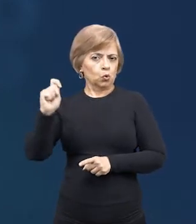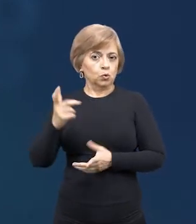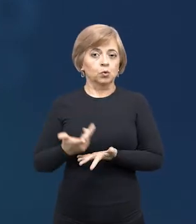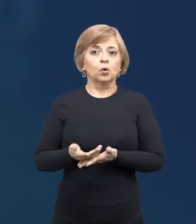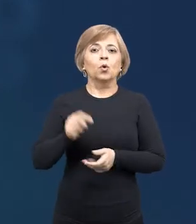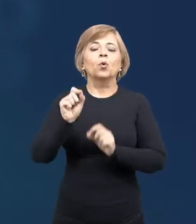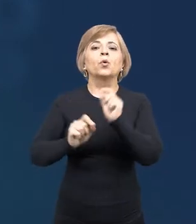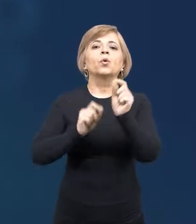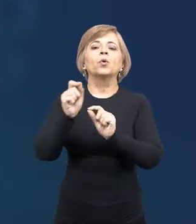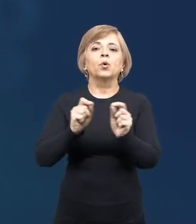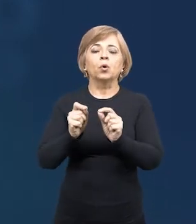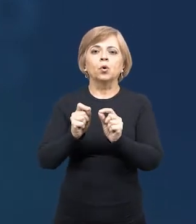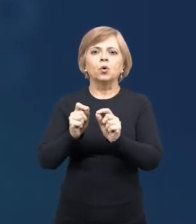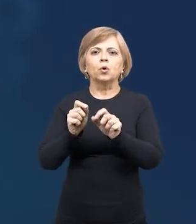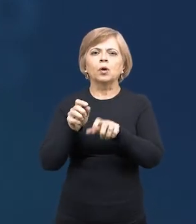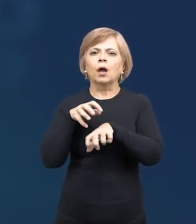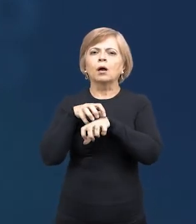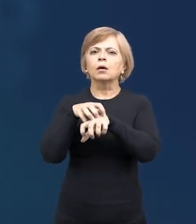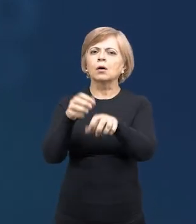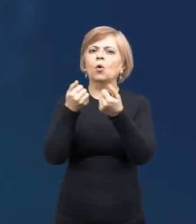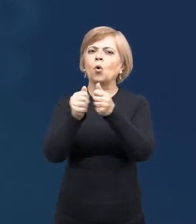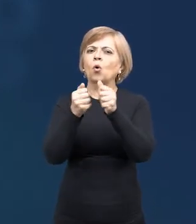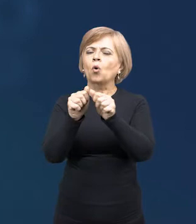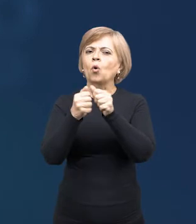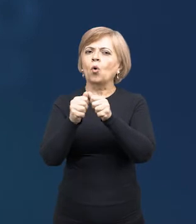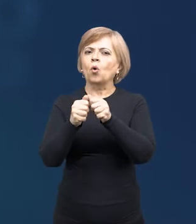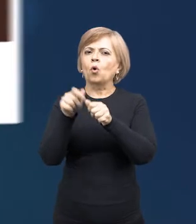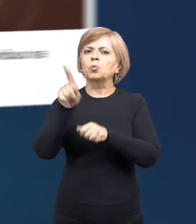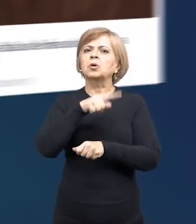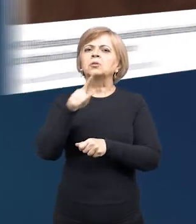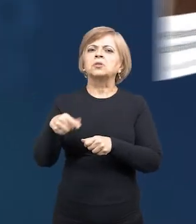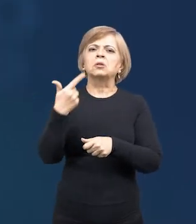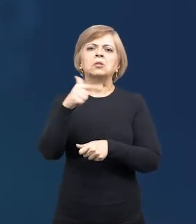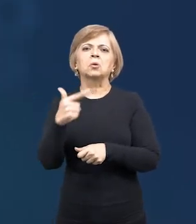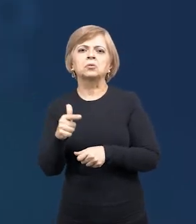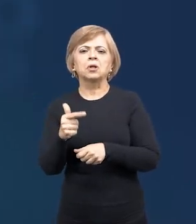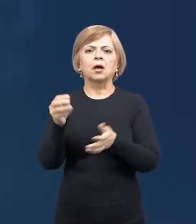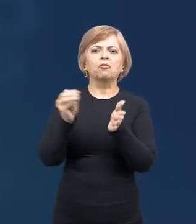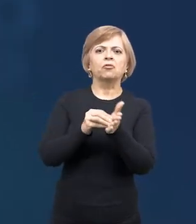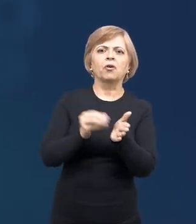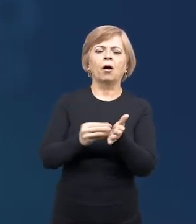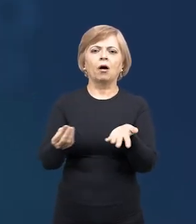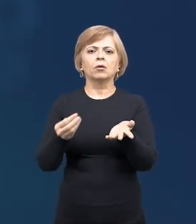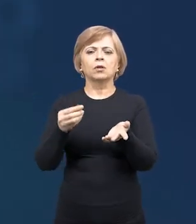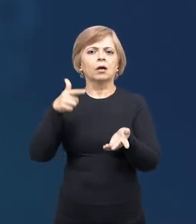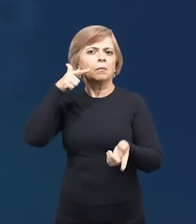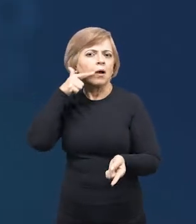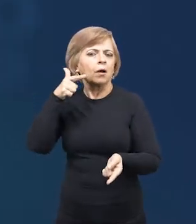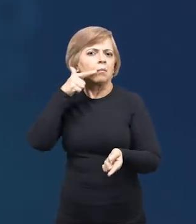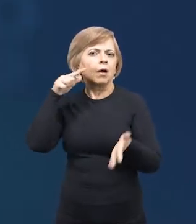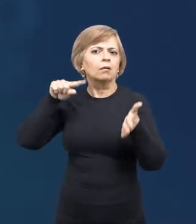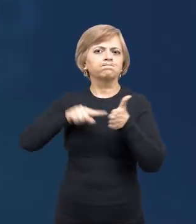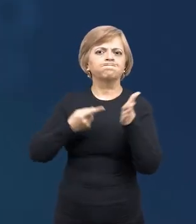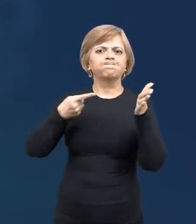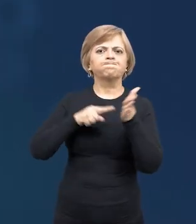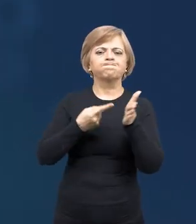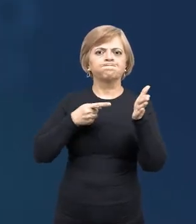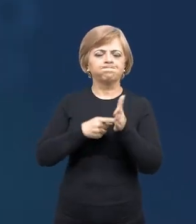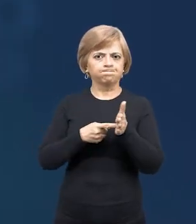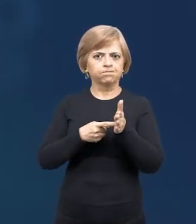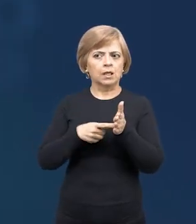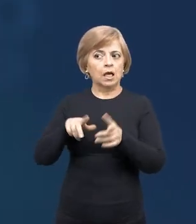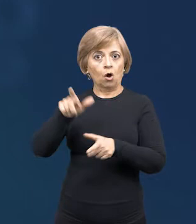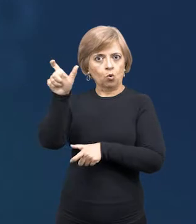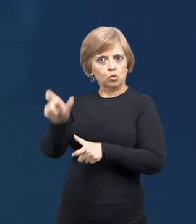linhas de ônibus em algumas regiões do estado do Rio de Janeiro. Pela plataforma Consumidor Vencedor, o